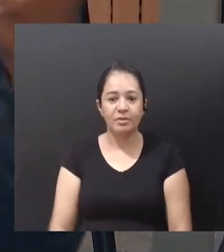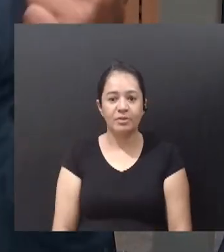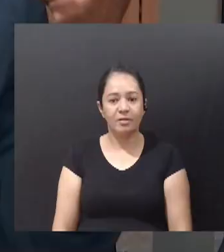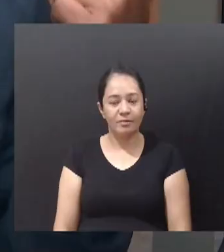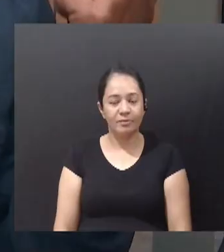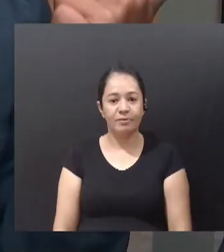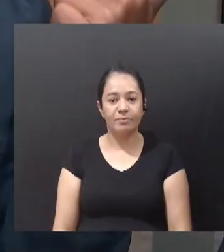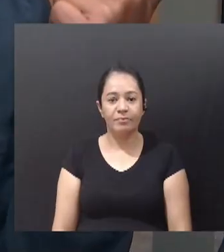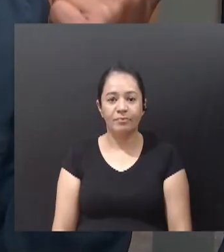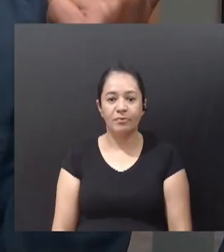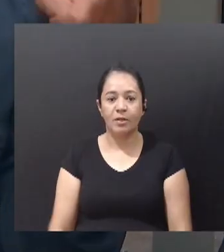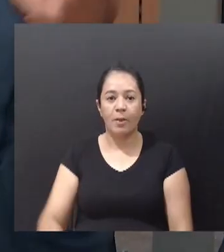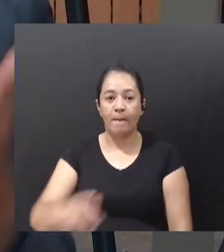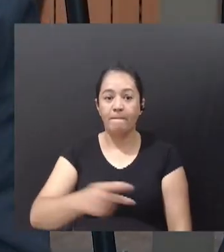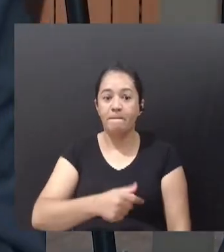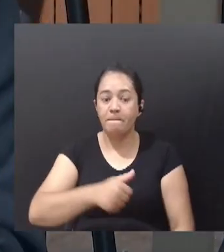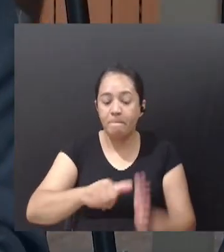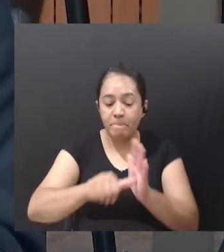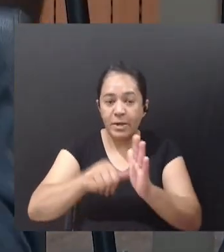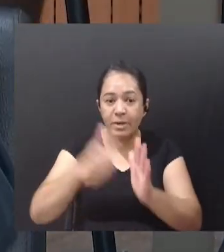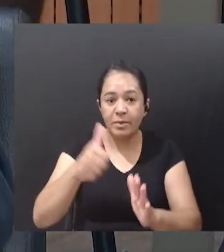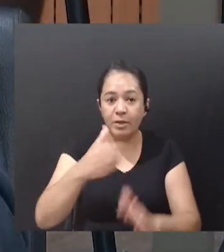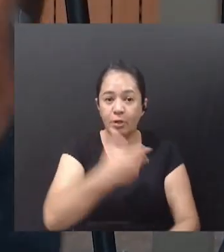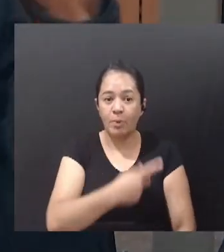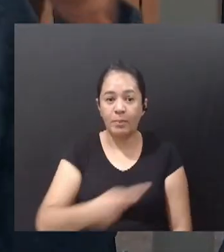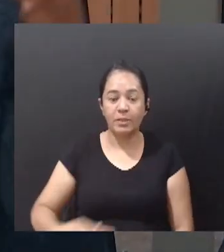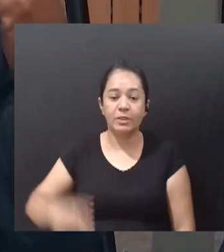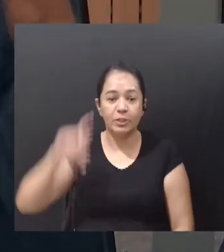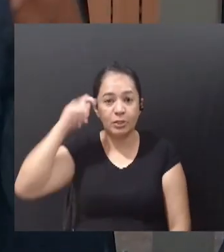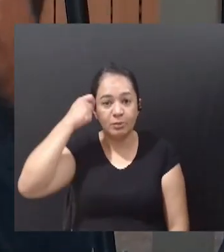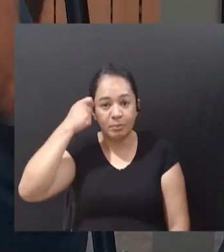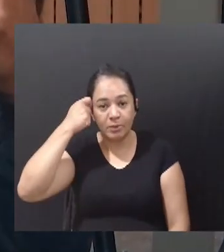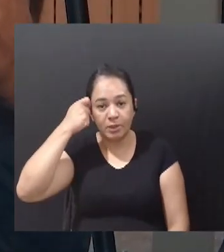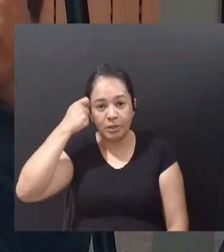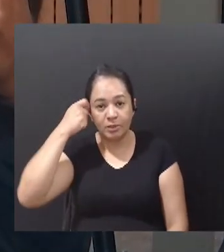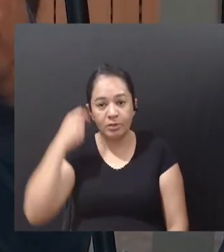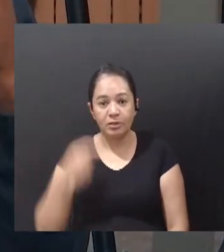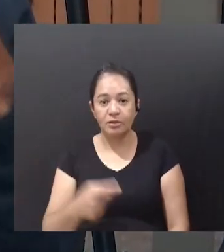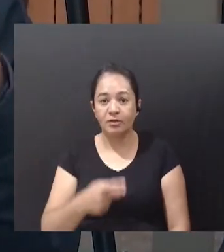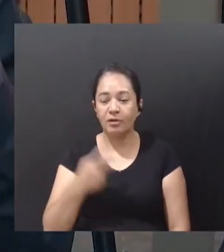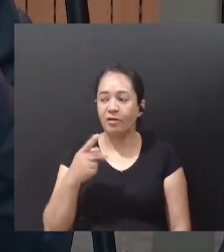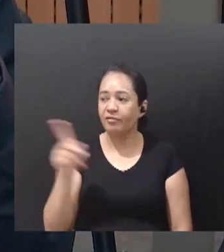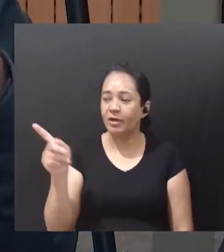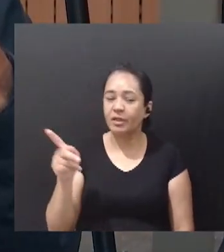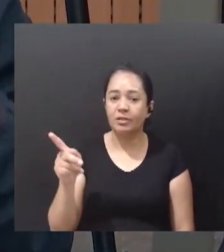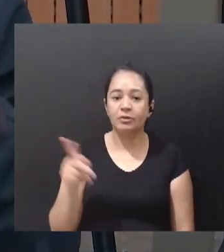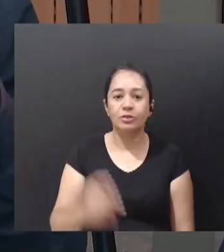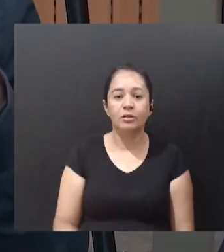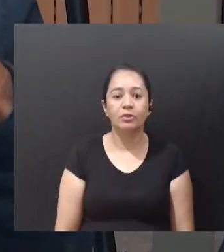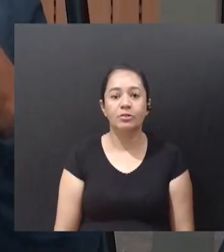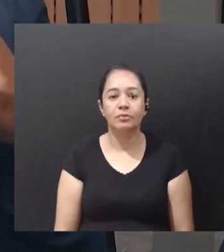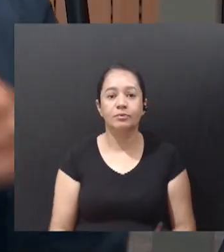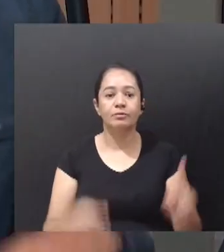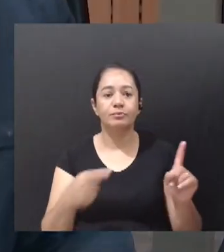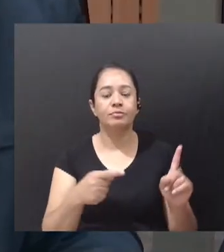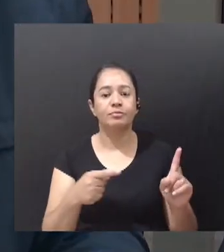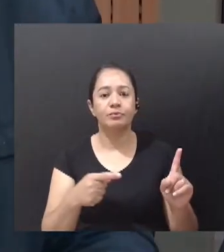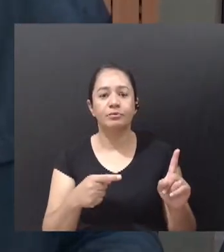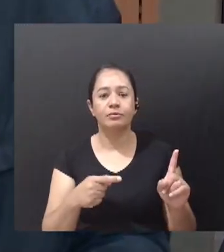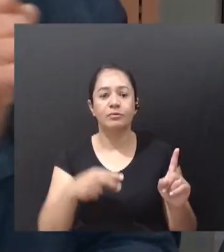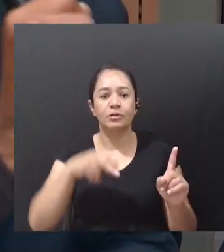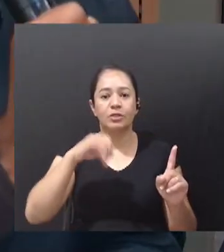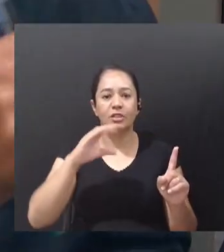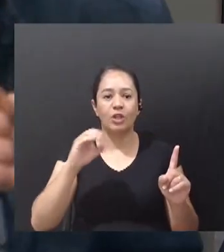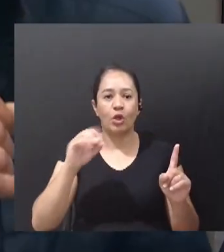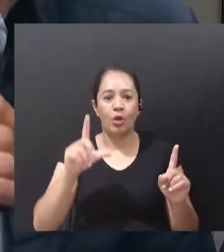porque o Nicolas Peçanha, ele foi, vou pegar uma fala do Jonas Manuel, ele foi o Smith, que é o